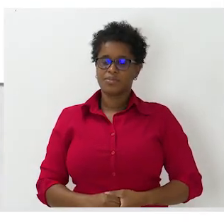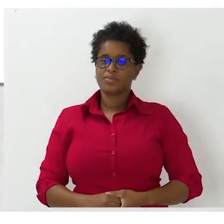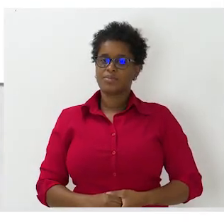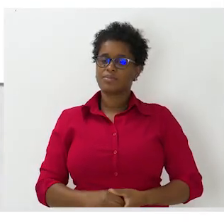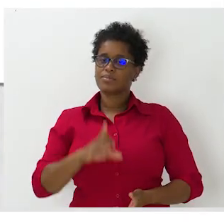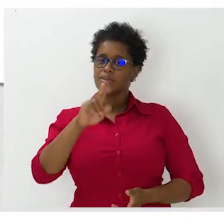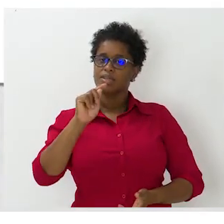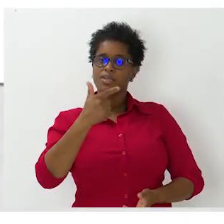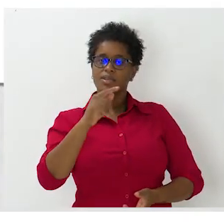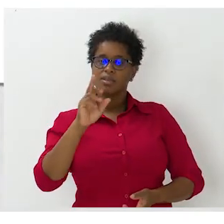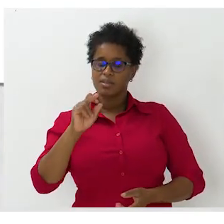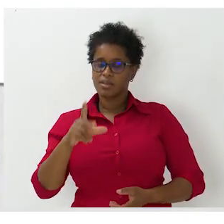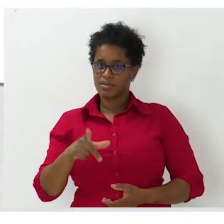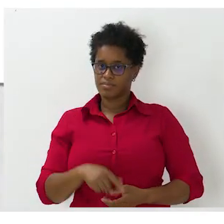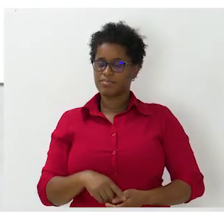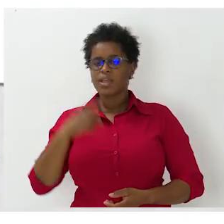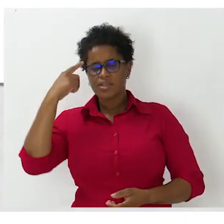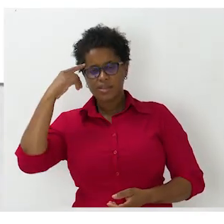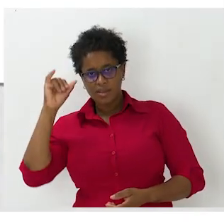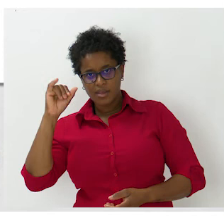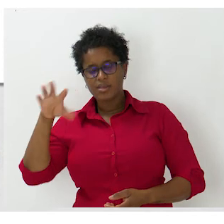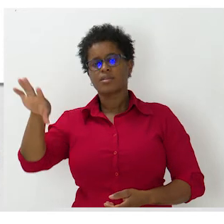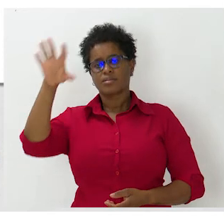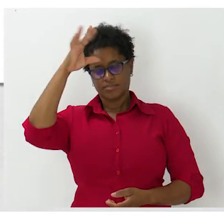Retém as